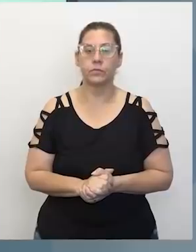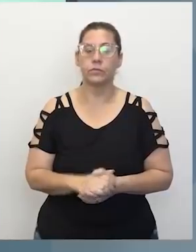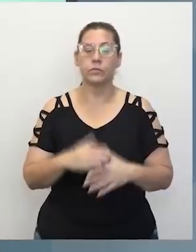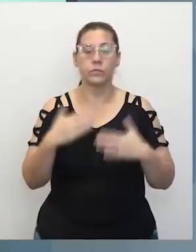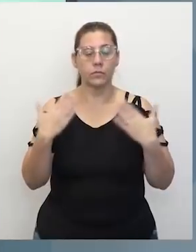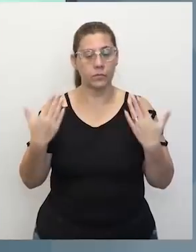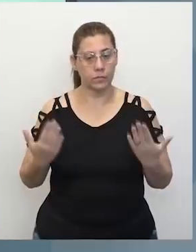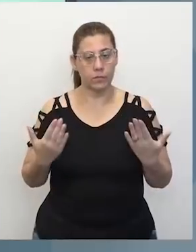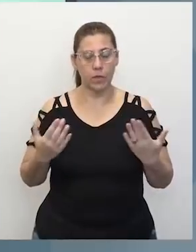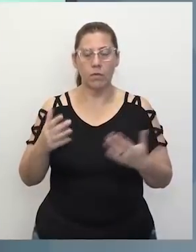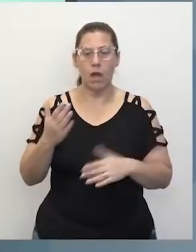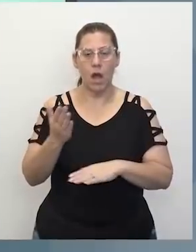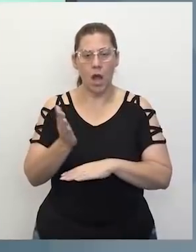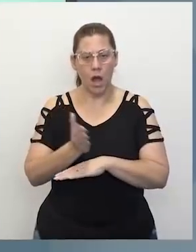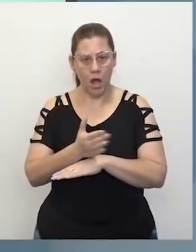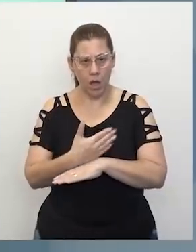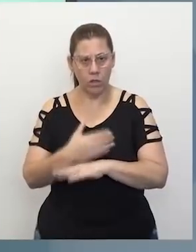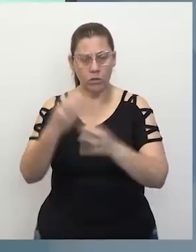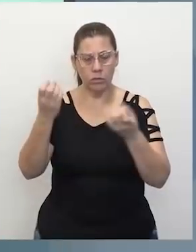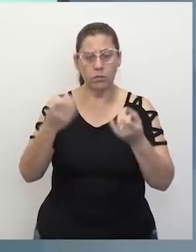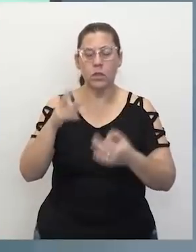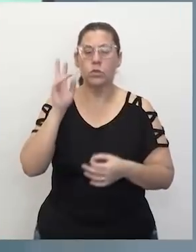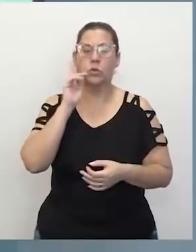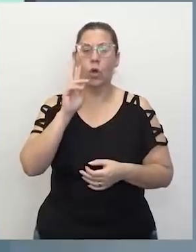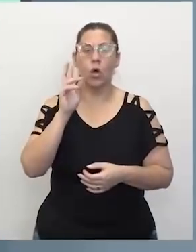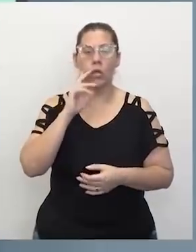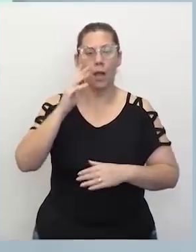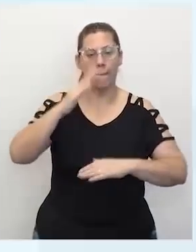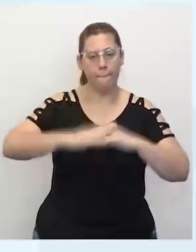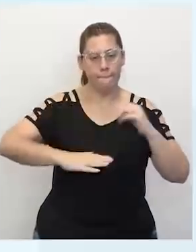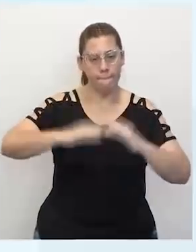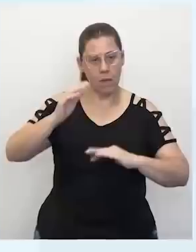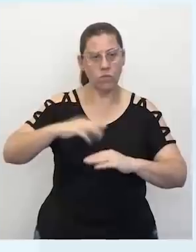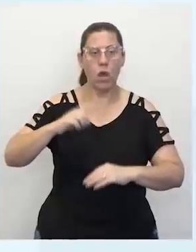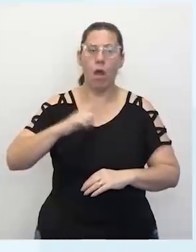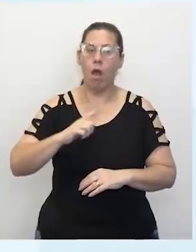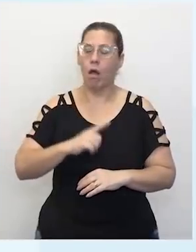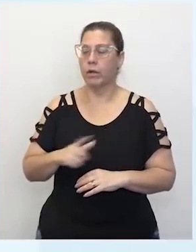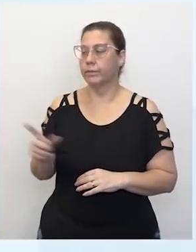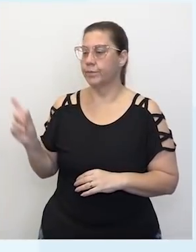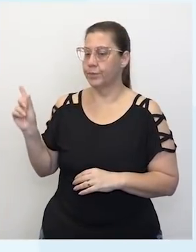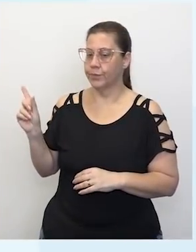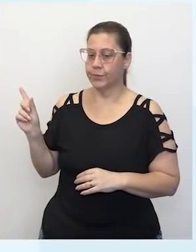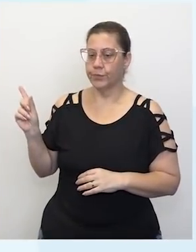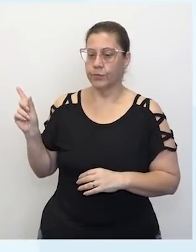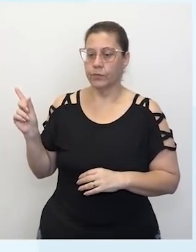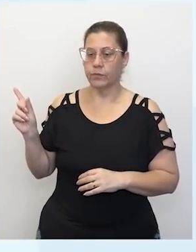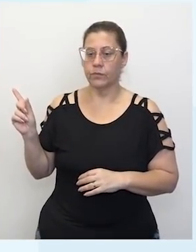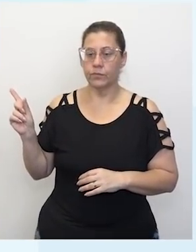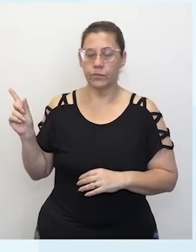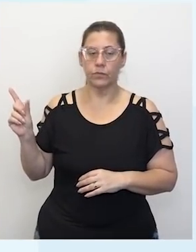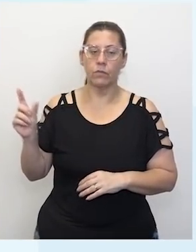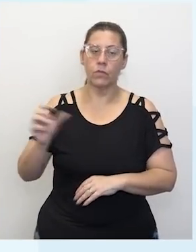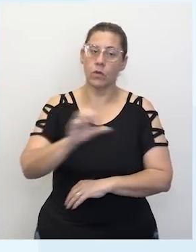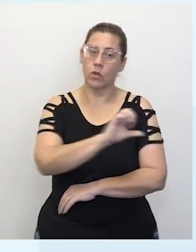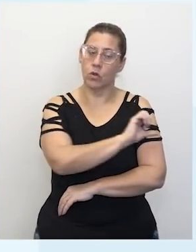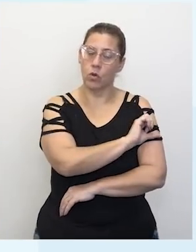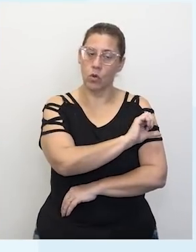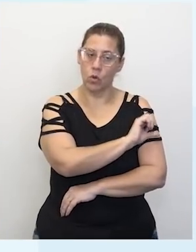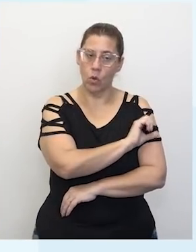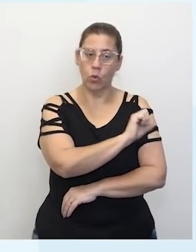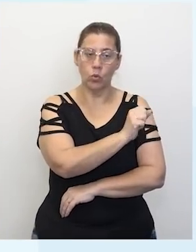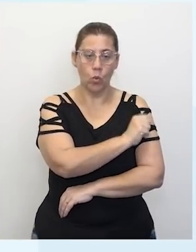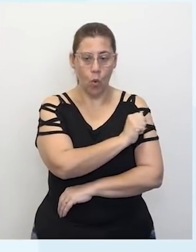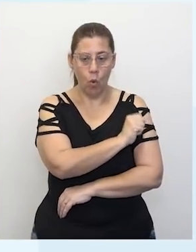Bom, mas antes eu vou contar um pouquinho de história. Olha, a nossa habilidade é a habilidade do 8º ano, o 6º, que a gente já